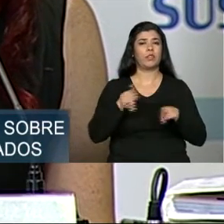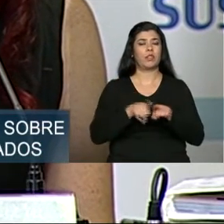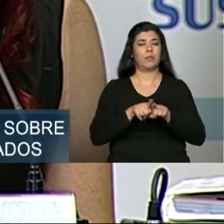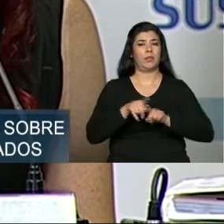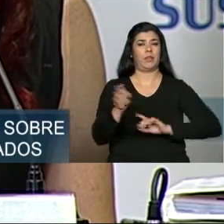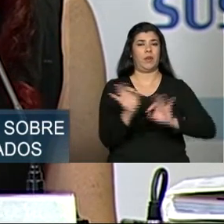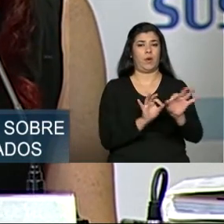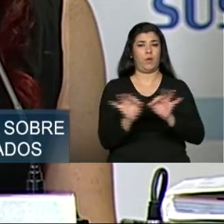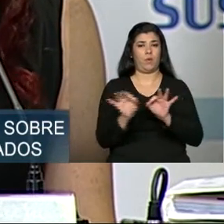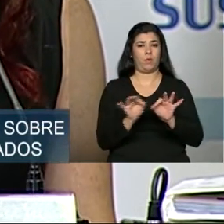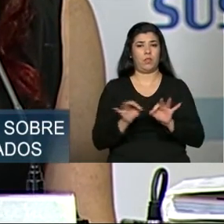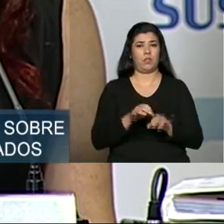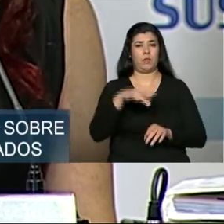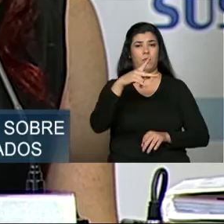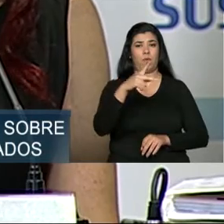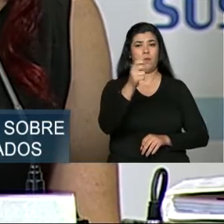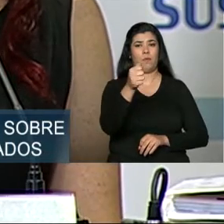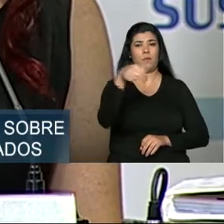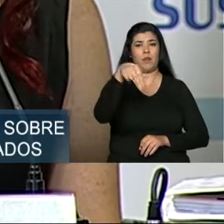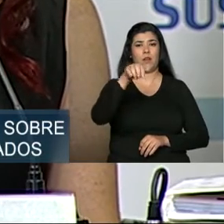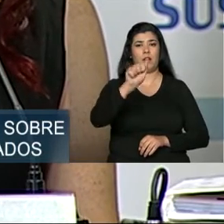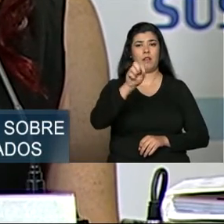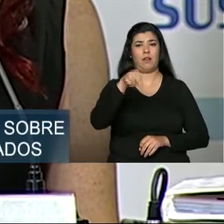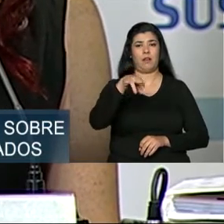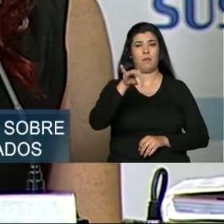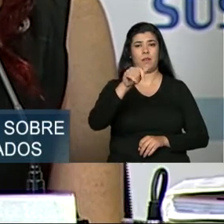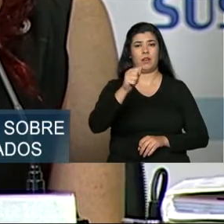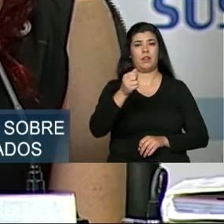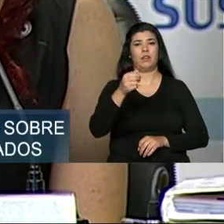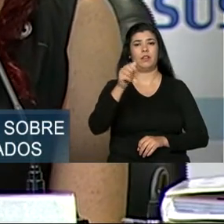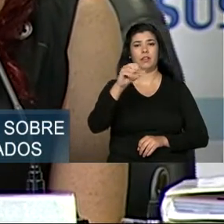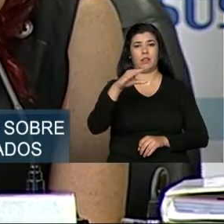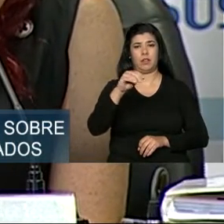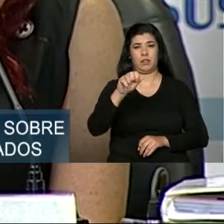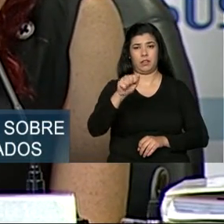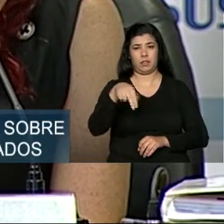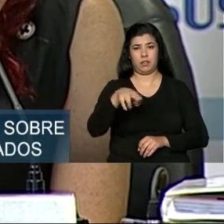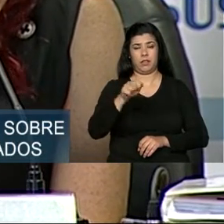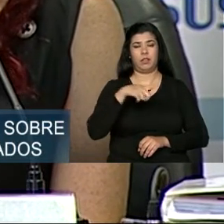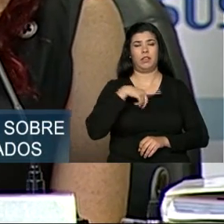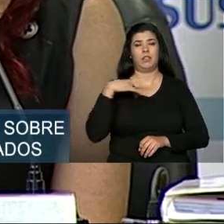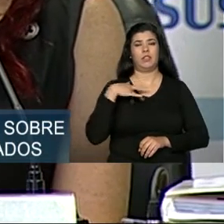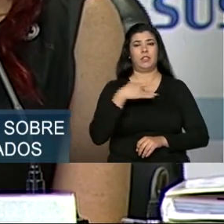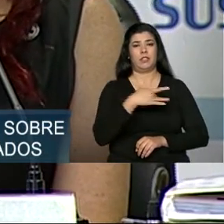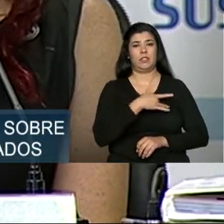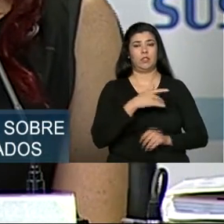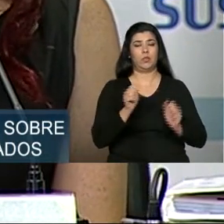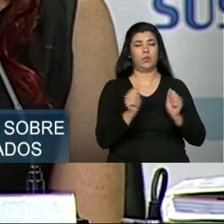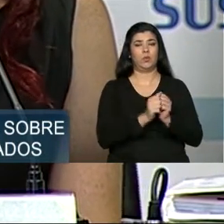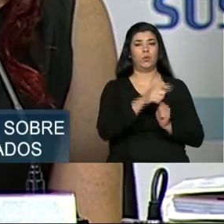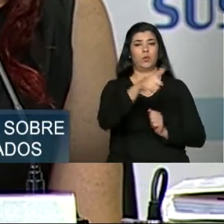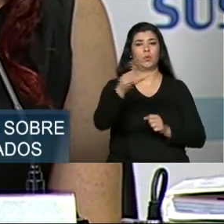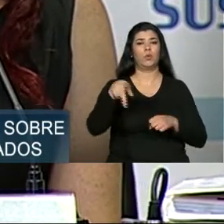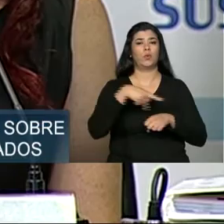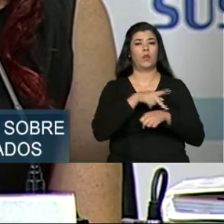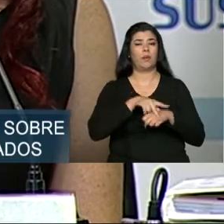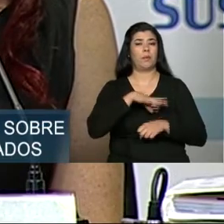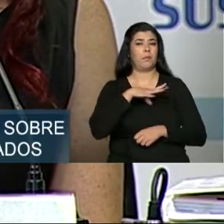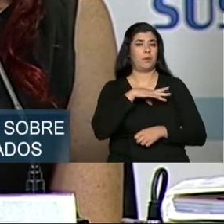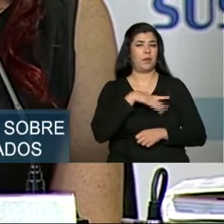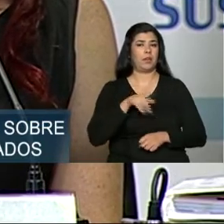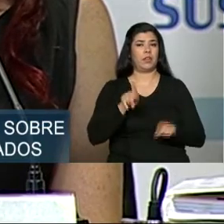de Saúde, a partir das metas estabelecidas no Brasil, Argentina e Canadá,